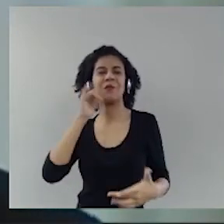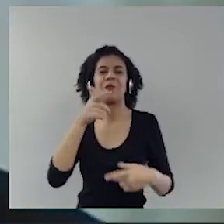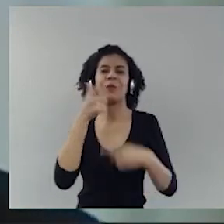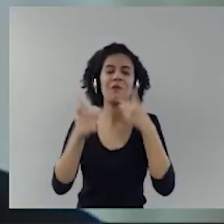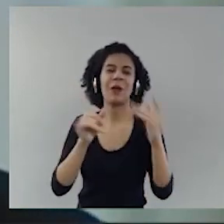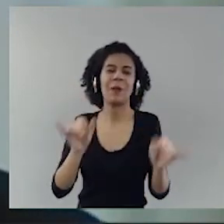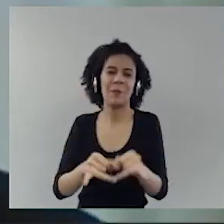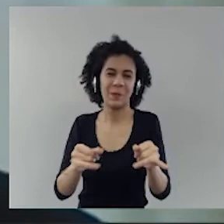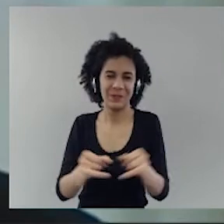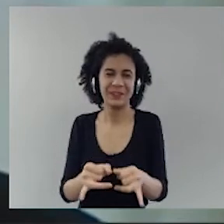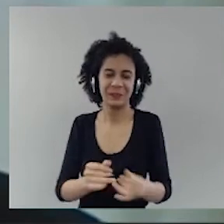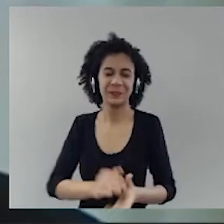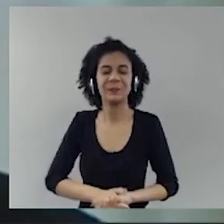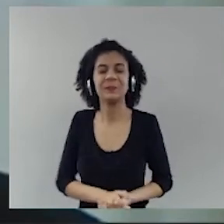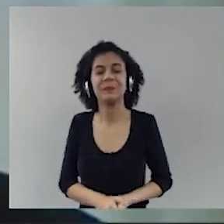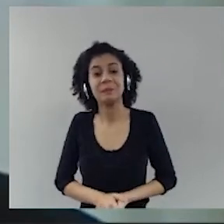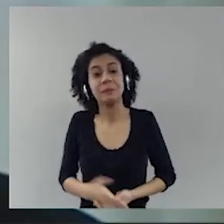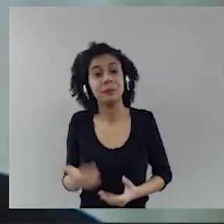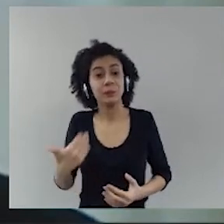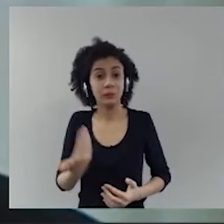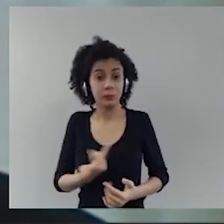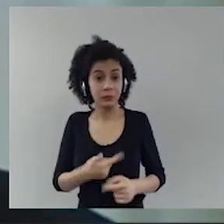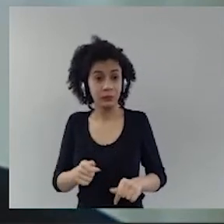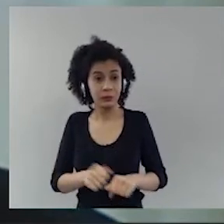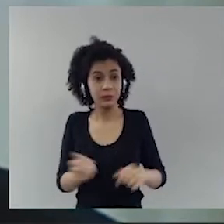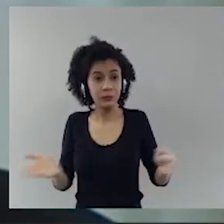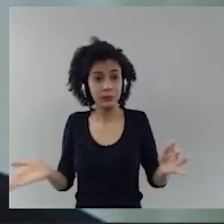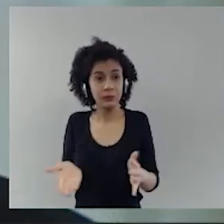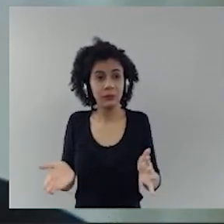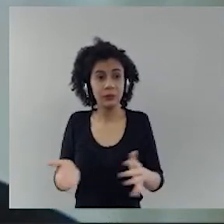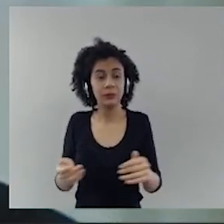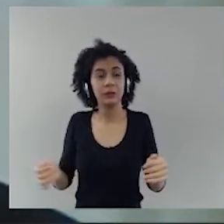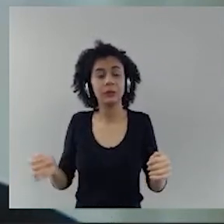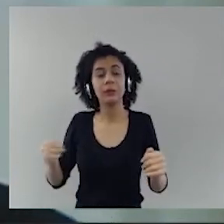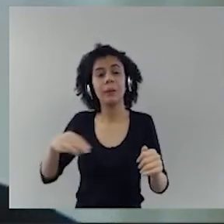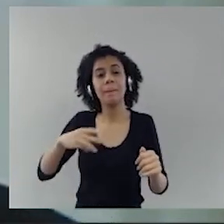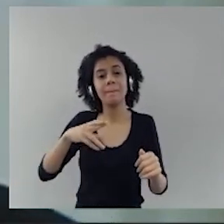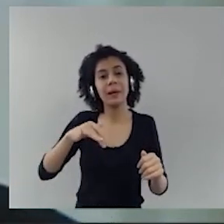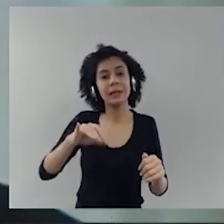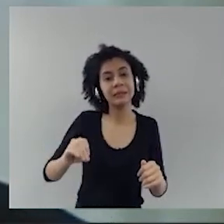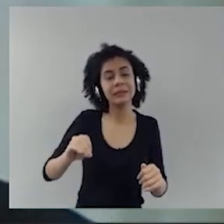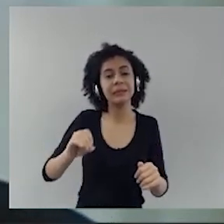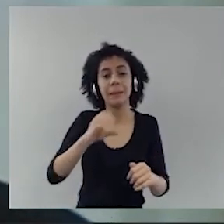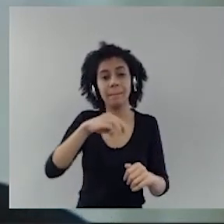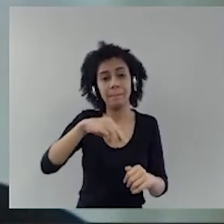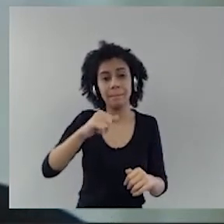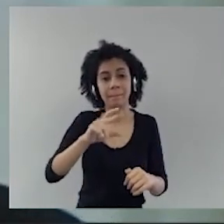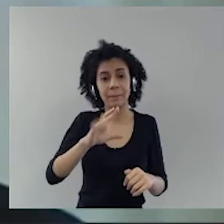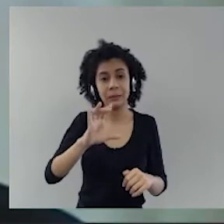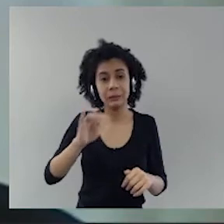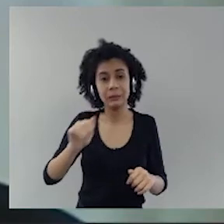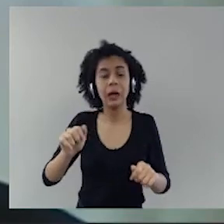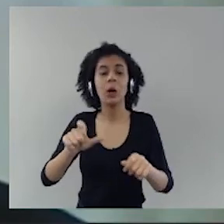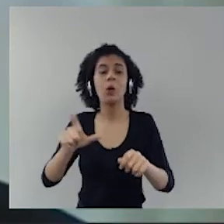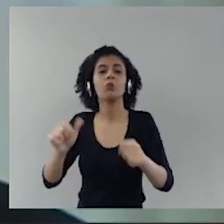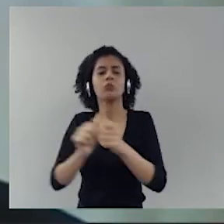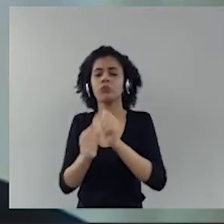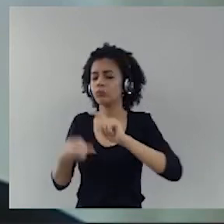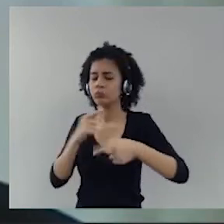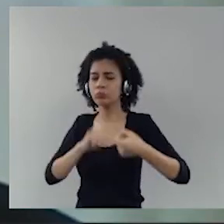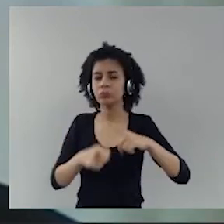fizemos aqui entre nós entre o marçal né a tia vera uma uma prévia combinação